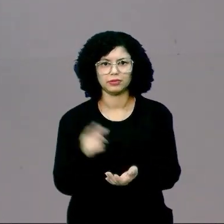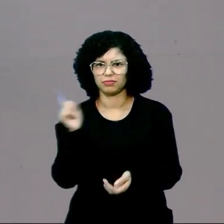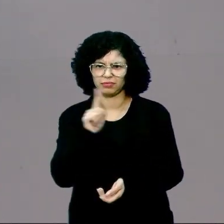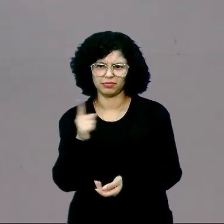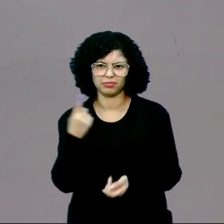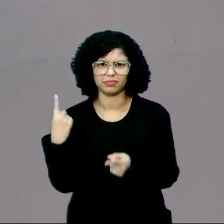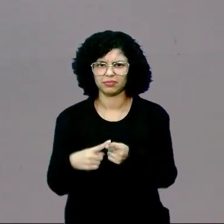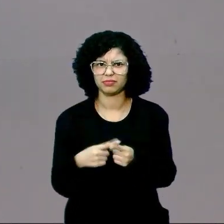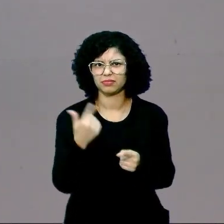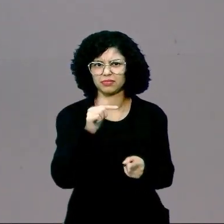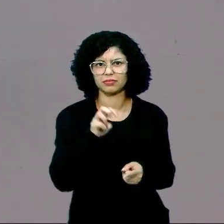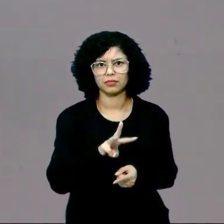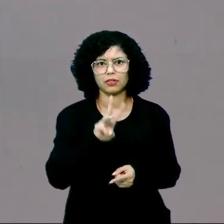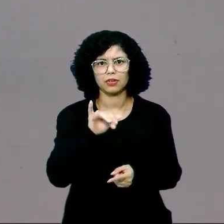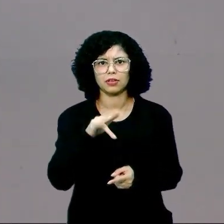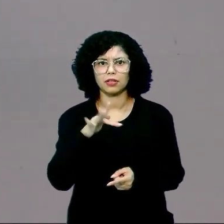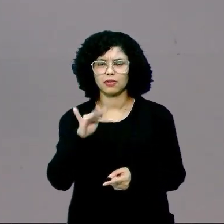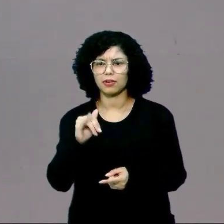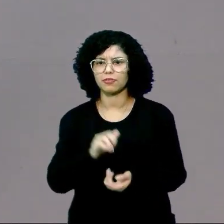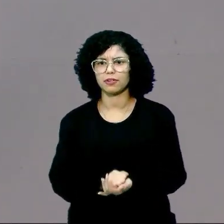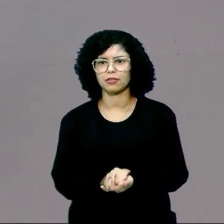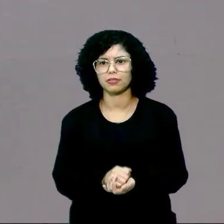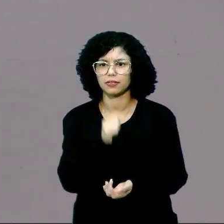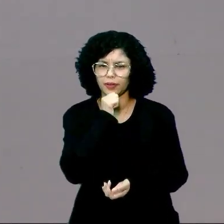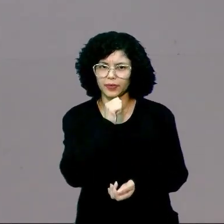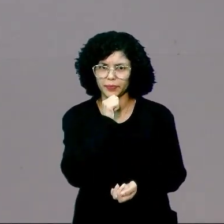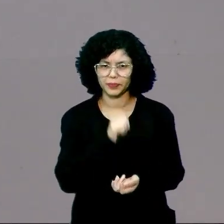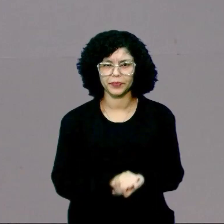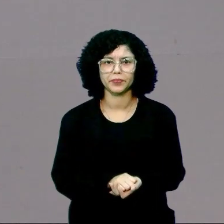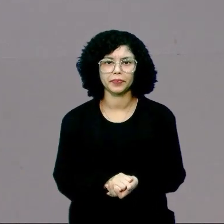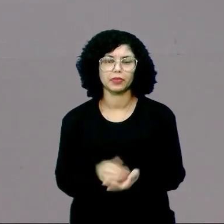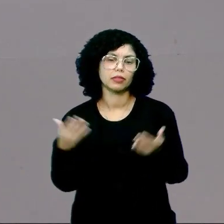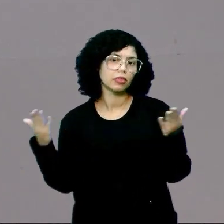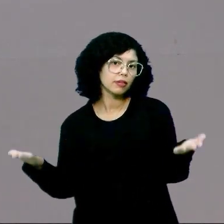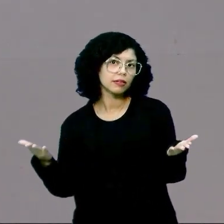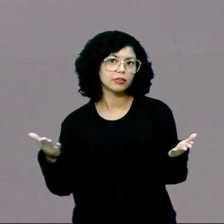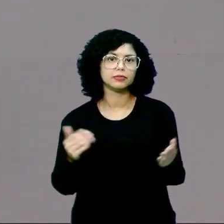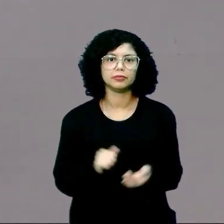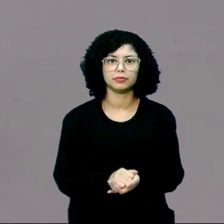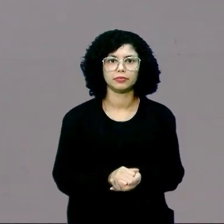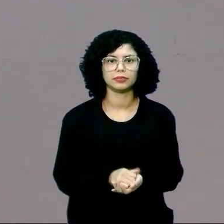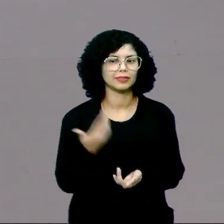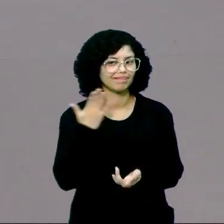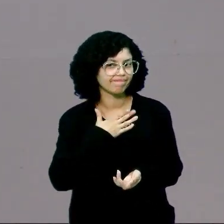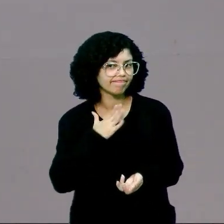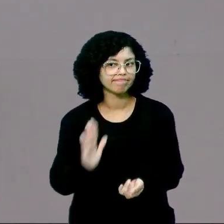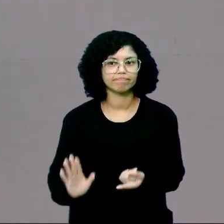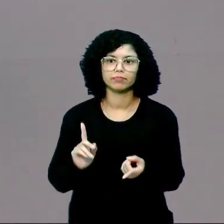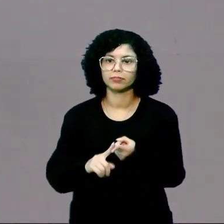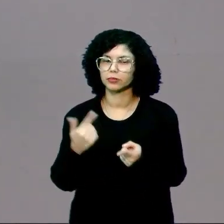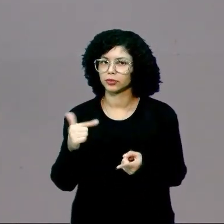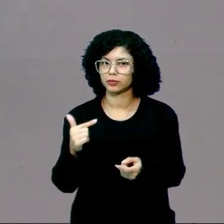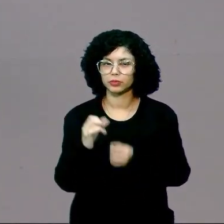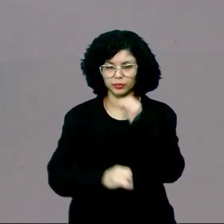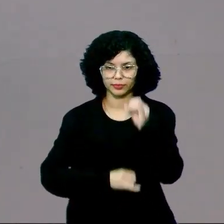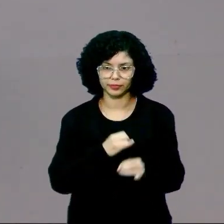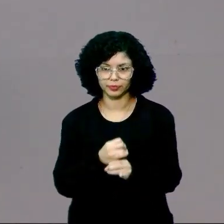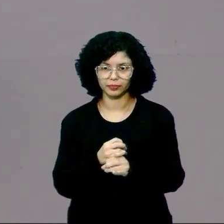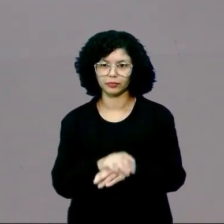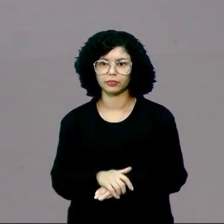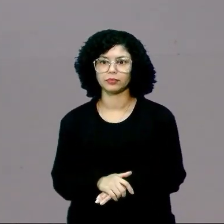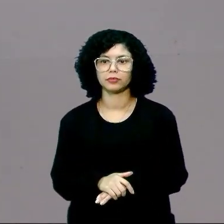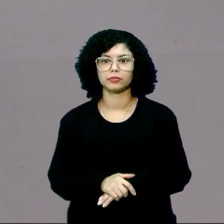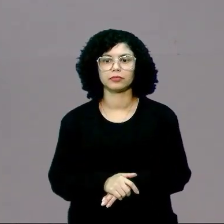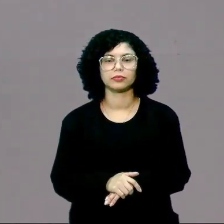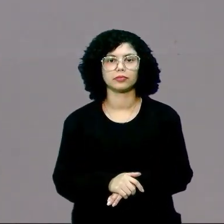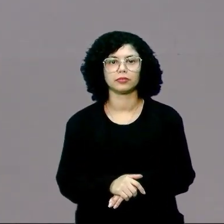vou não, porque lá não tem rede, não pega Wi-Fi, né? Então ela se sente incomodada ao